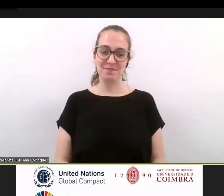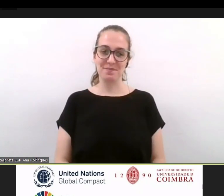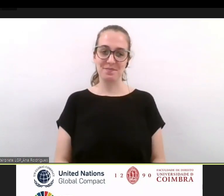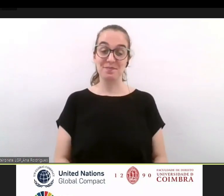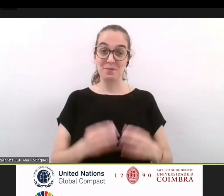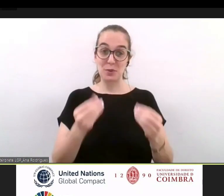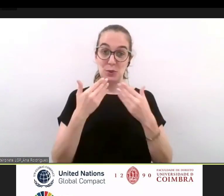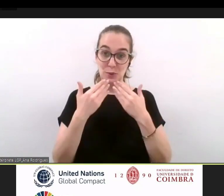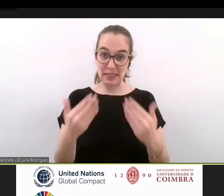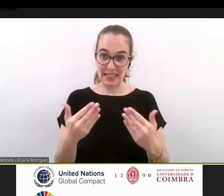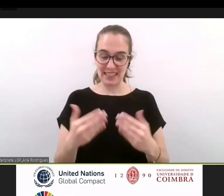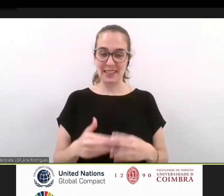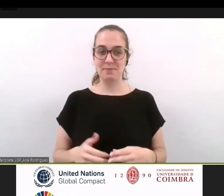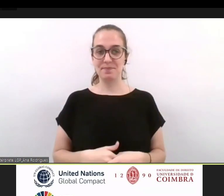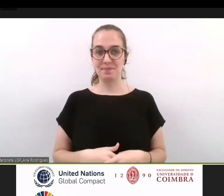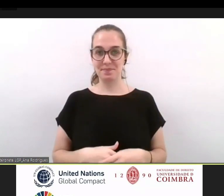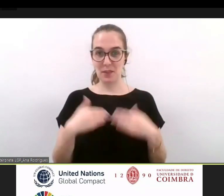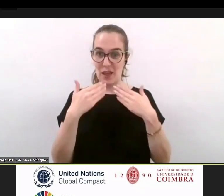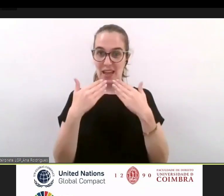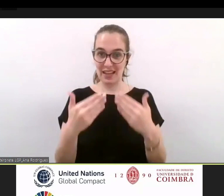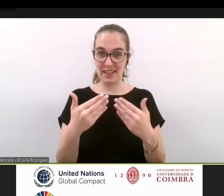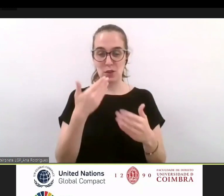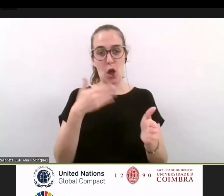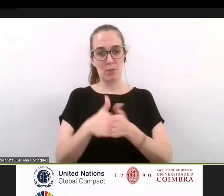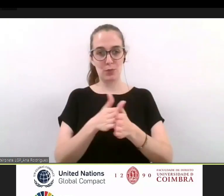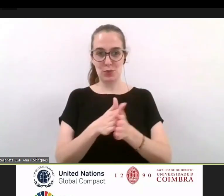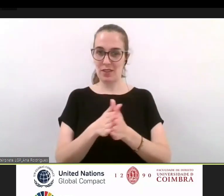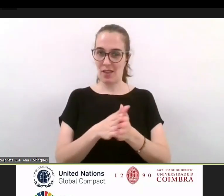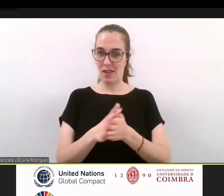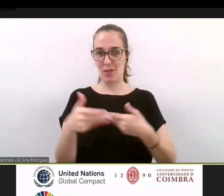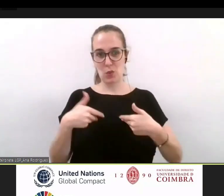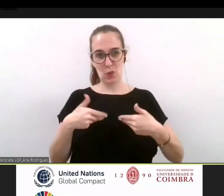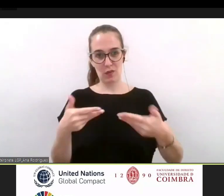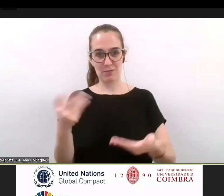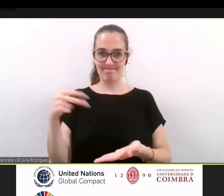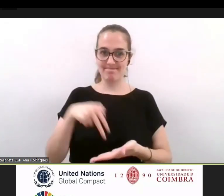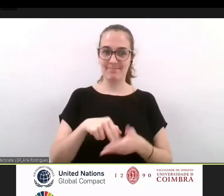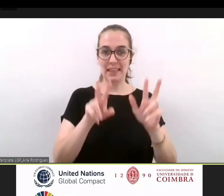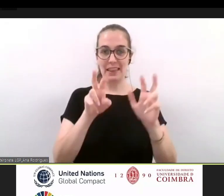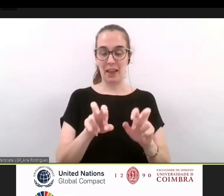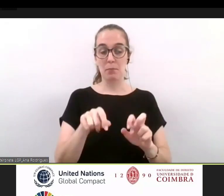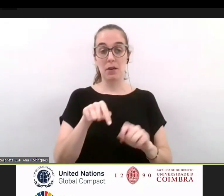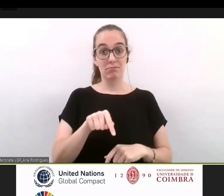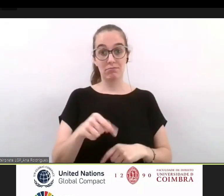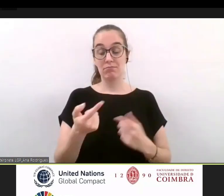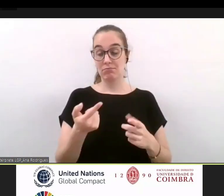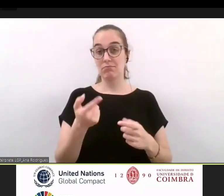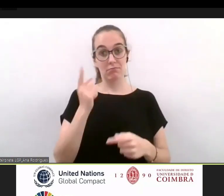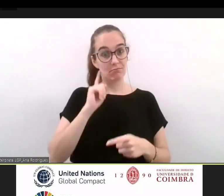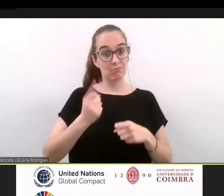Muito obrigada. Agradeço a oportunidade de estar aqui a conversar sobre um tema que, de facto, tem uma